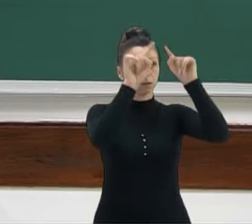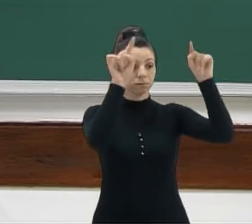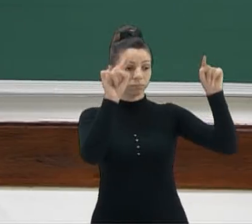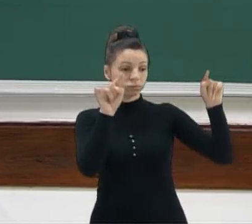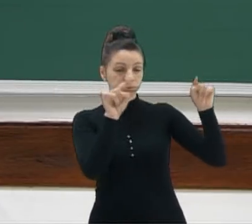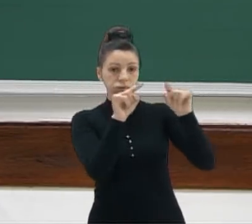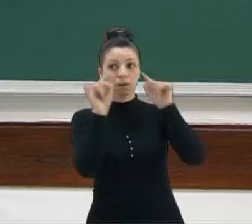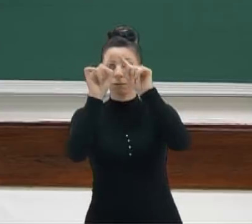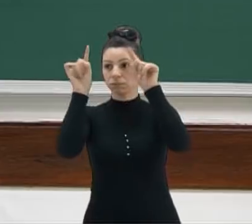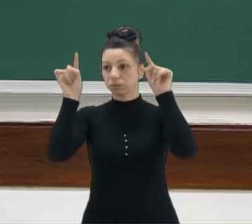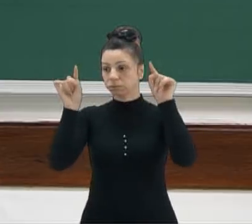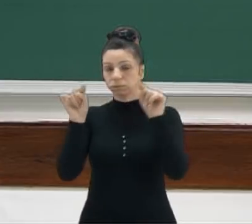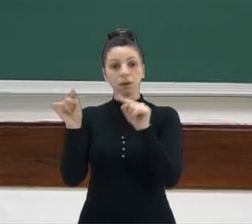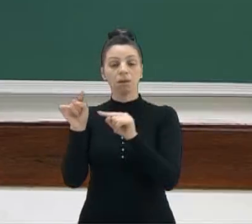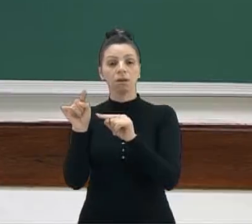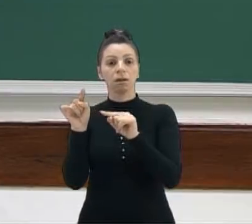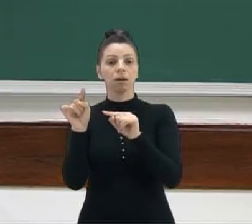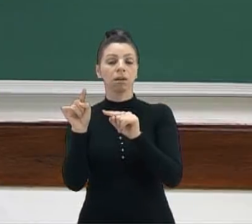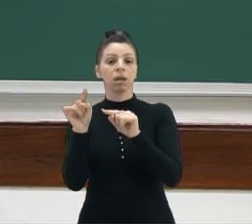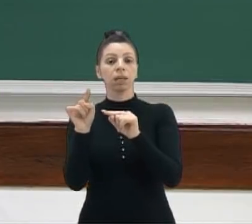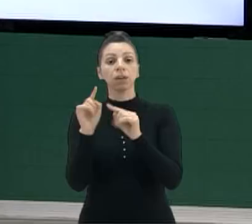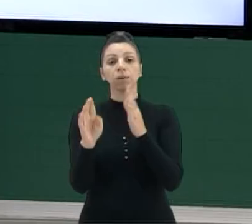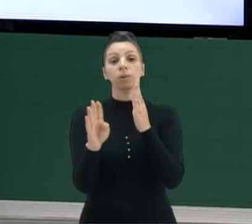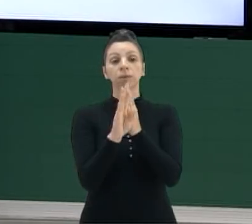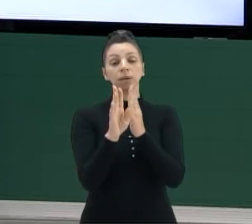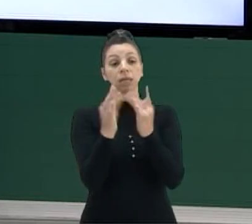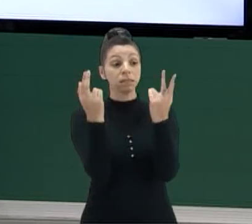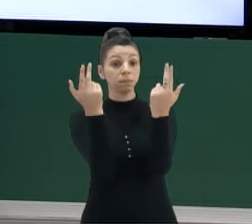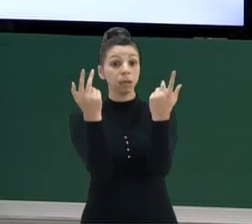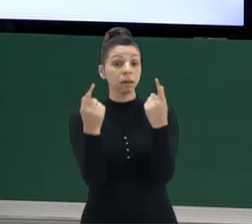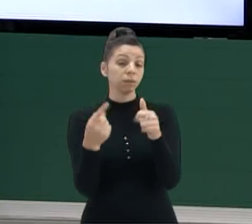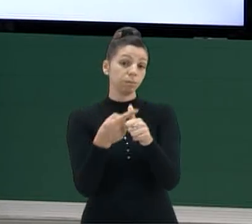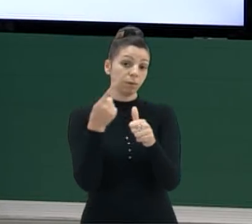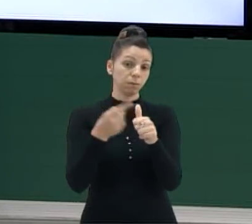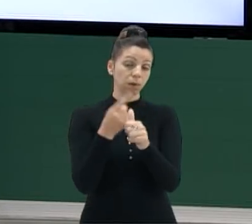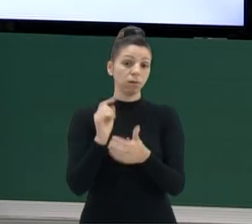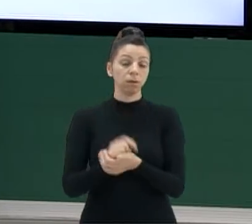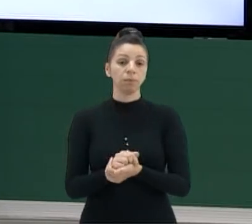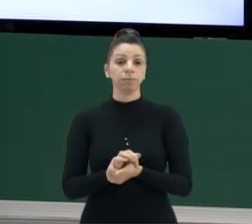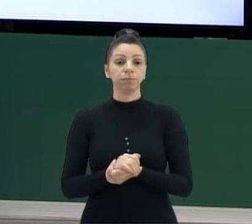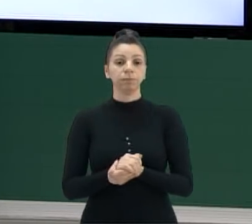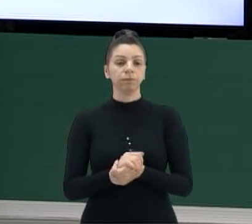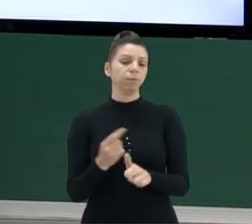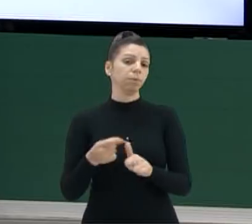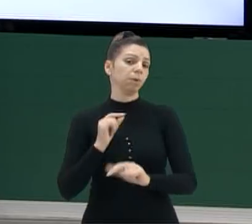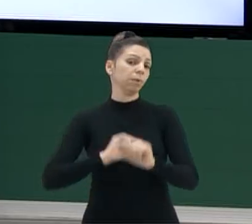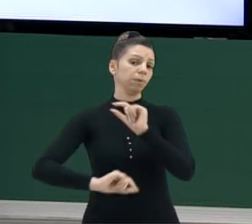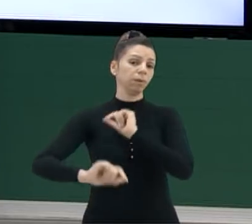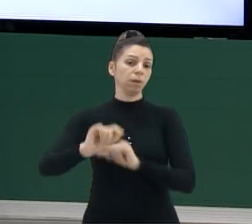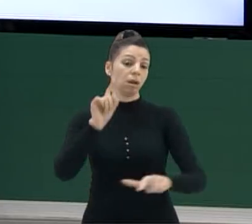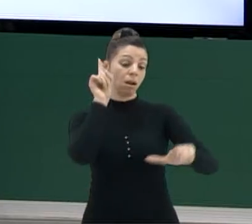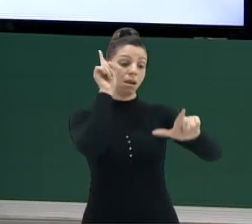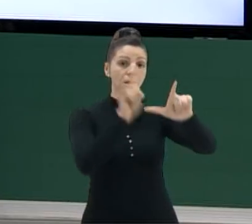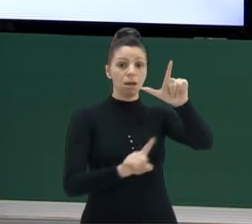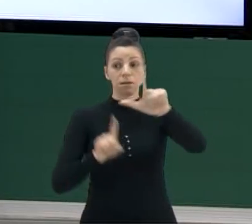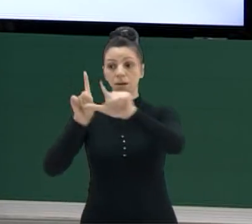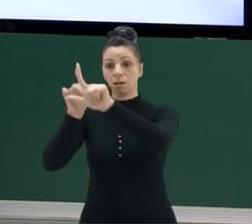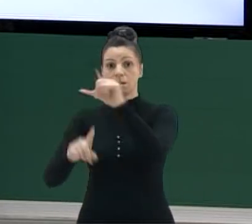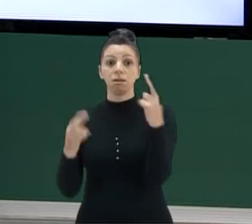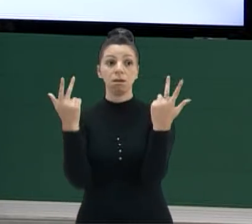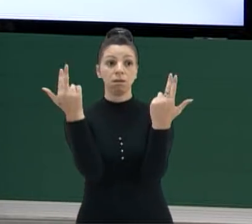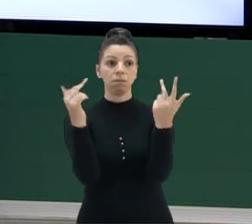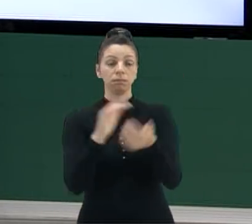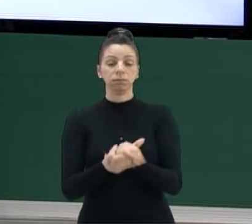são semelhantes primeiro. Ou seja, eu vou pegar as que têm a mesma letra. Vou começar pelo 15Y. Quem